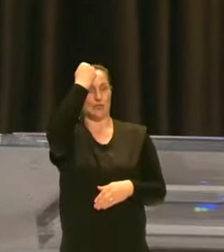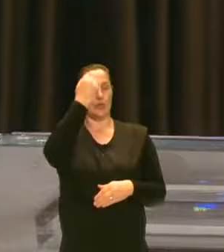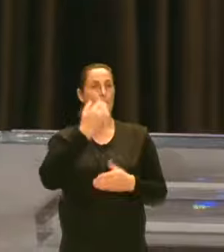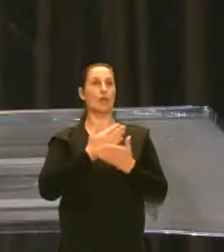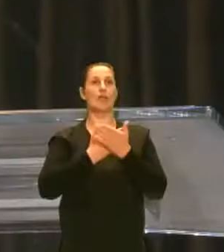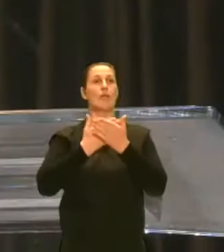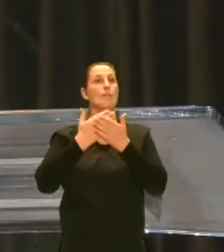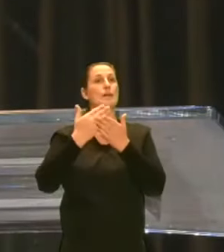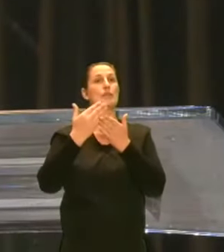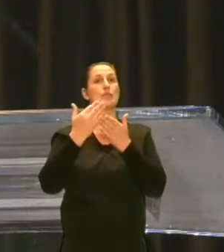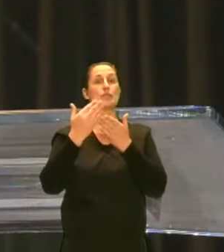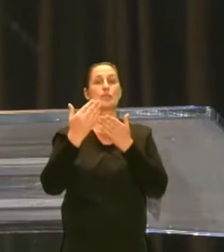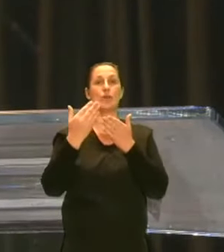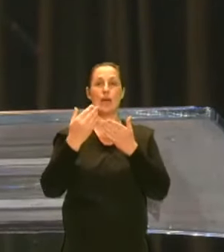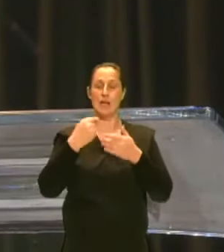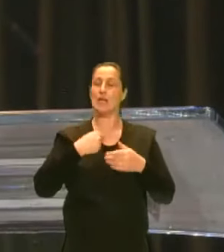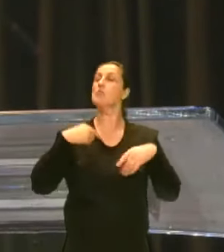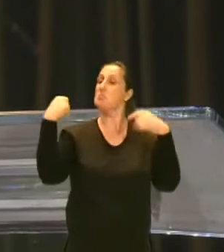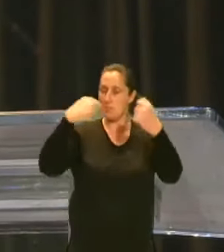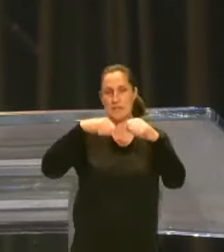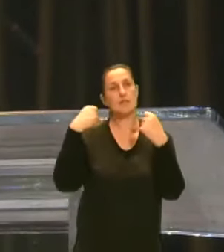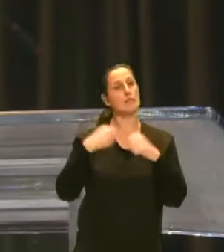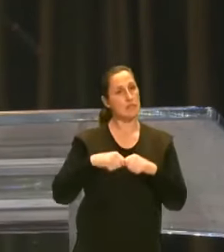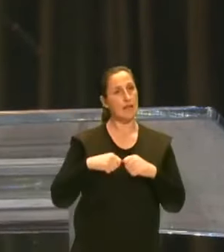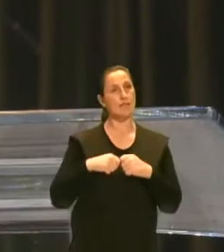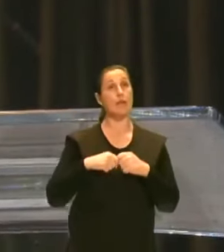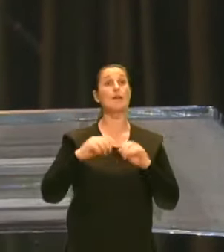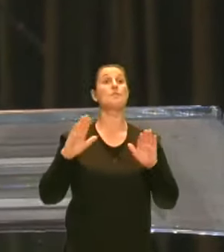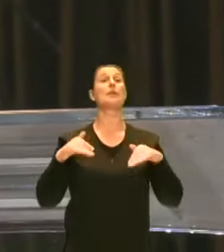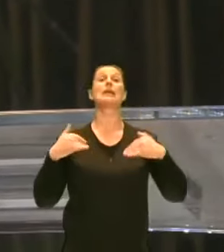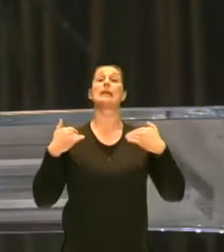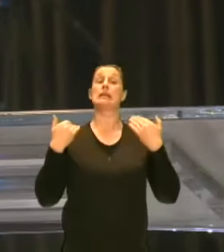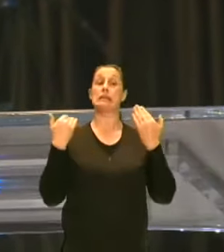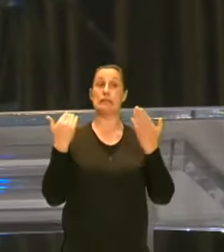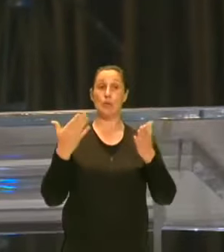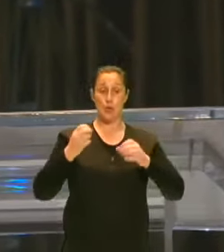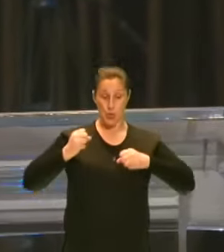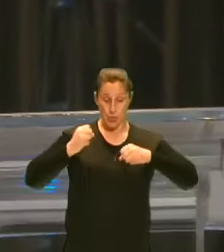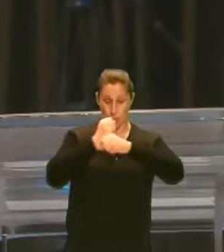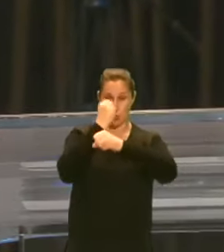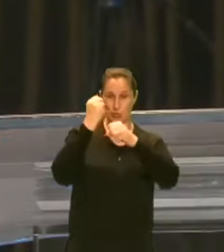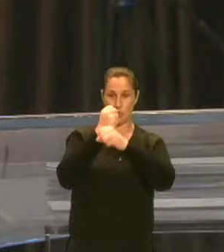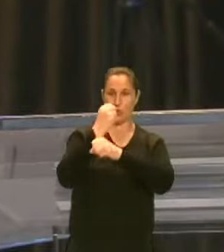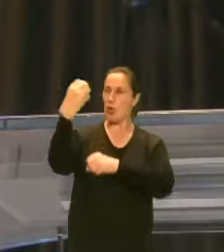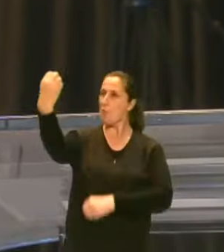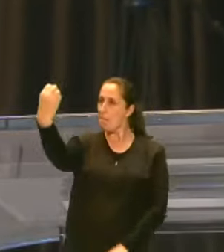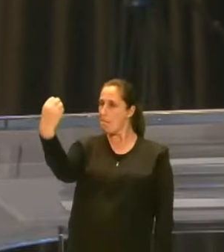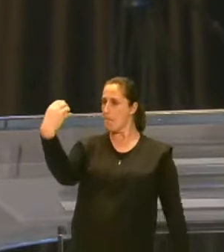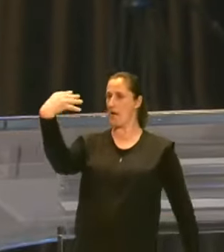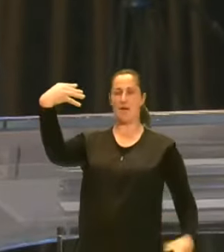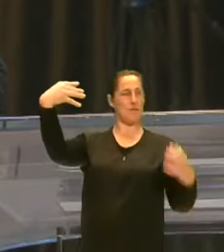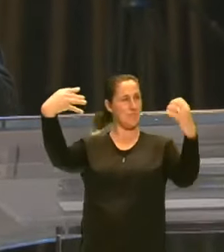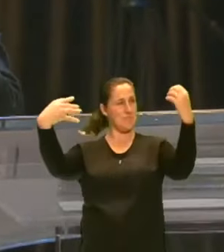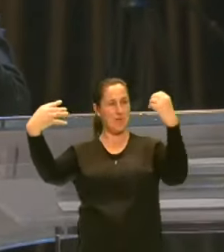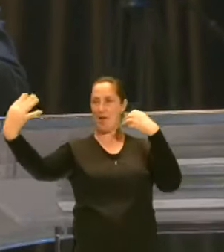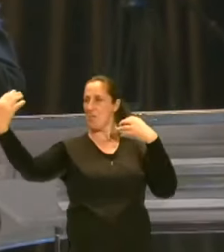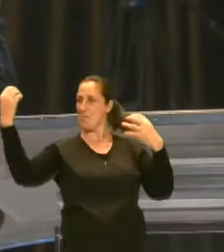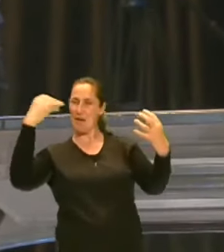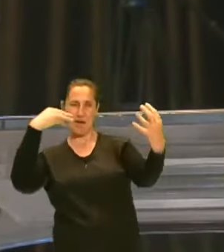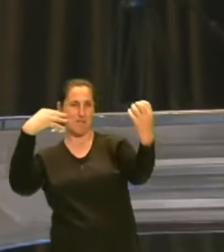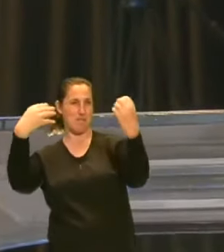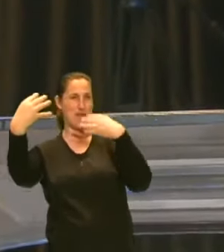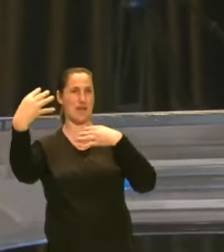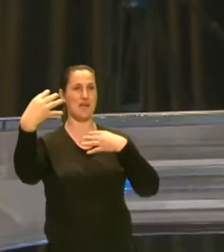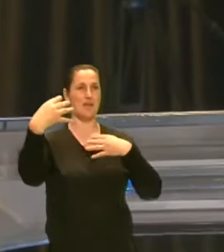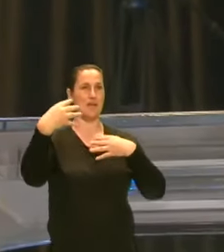com a pandemia, que era que eu tinha que me virar nos 30. Então eu construí um holofote para melhorar a iluminação, que eu vi que as lives